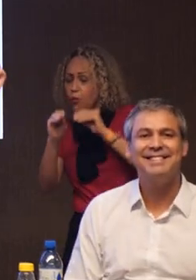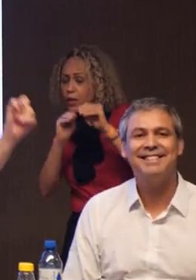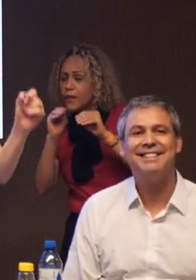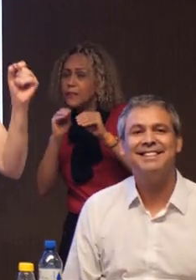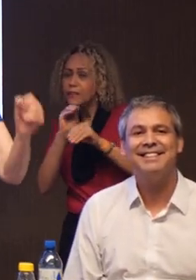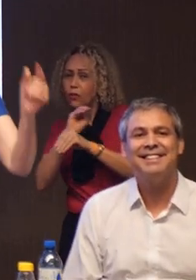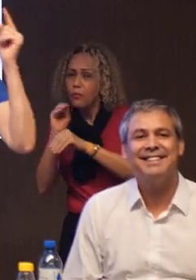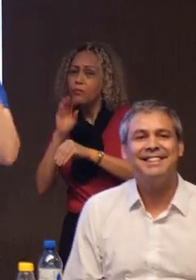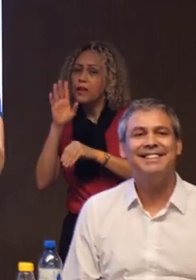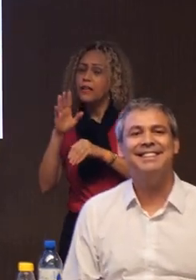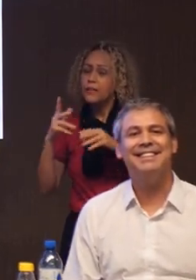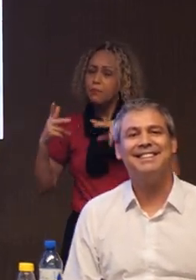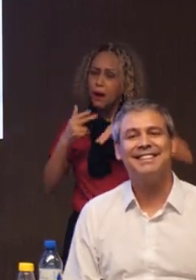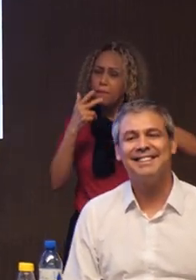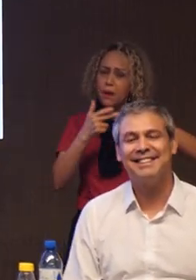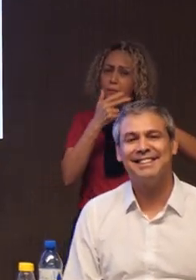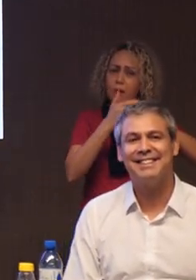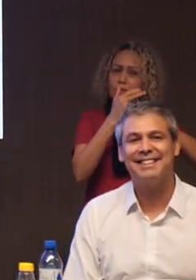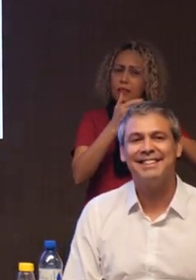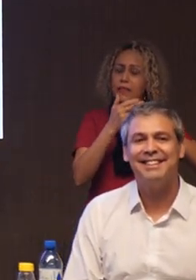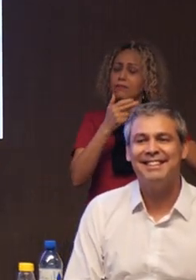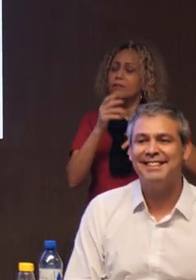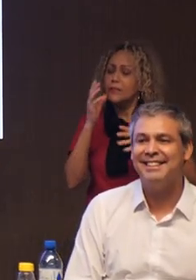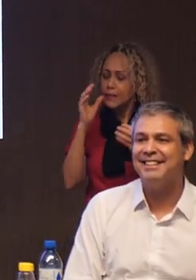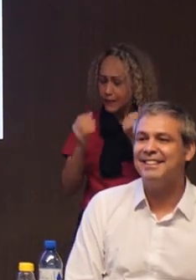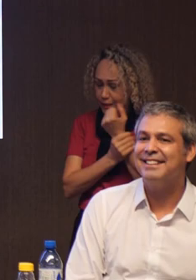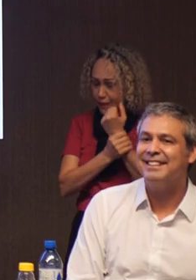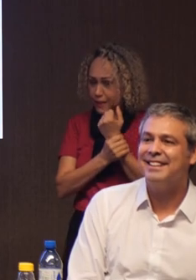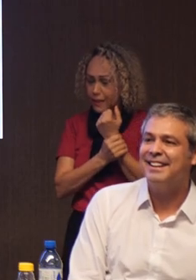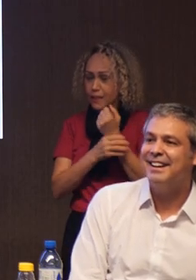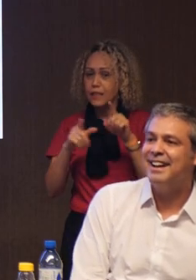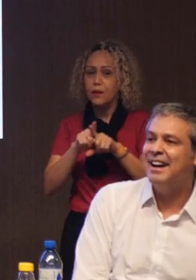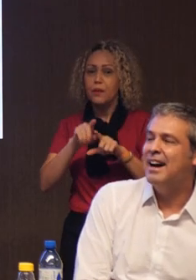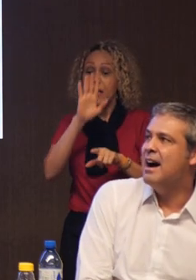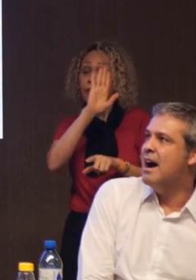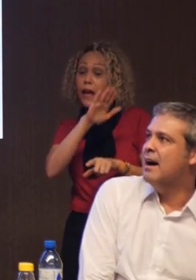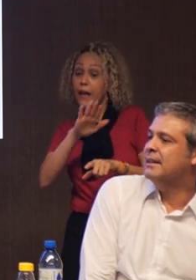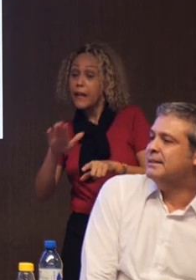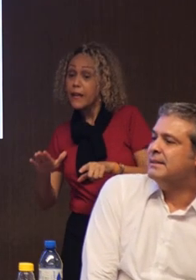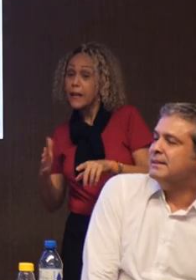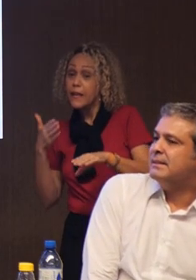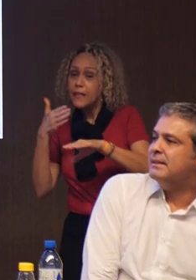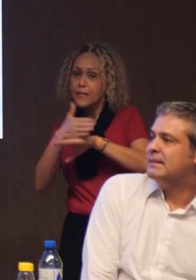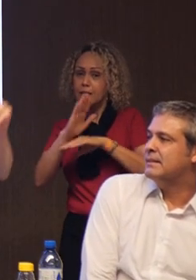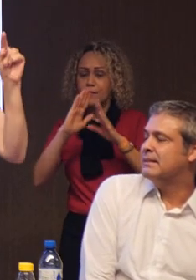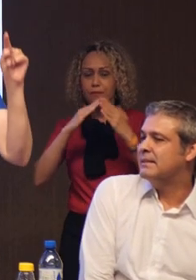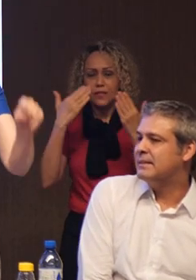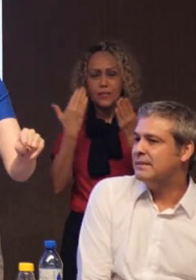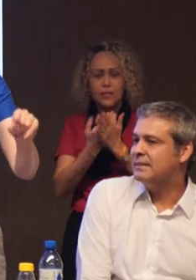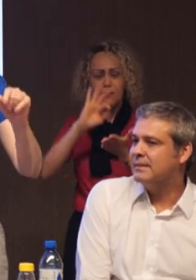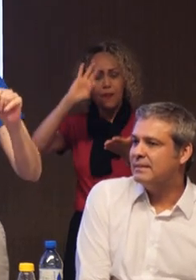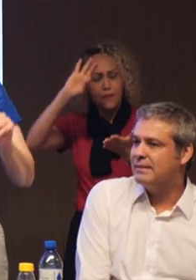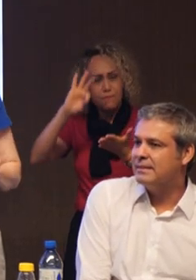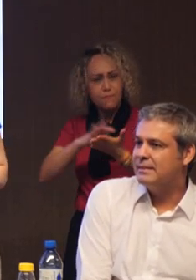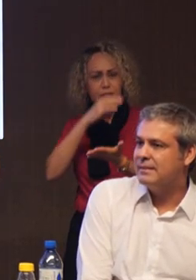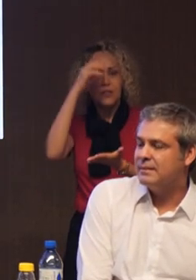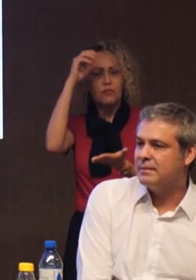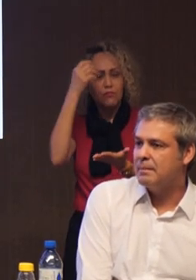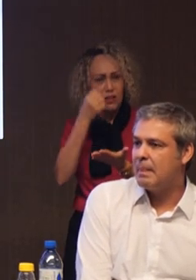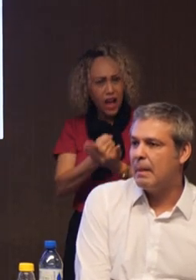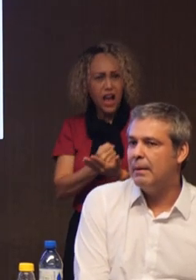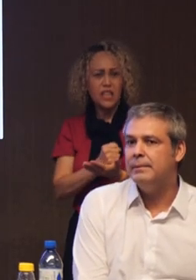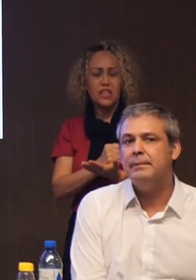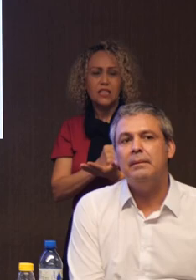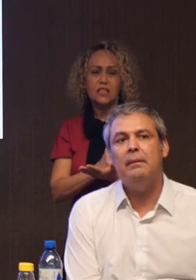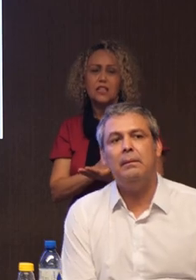nas creches da cidade, que tem direito assegurado a estarem matriculadas, Nós vamos falar do emprego na nossa cidade